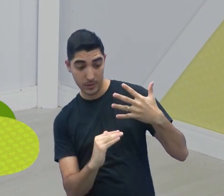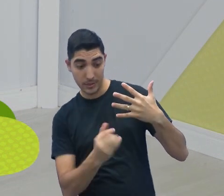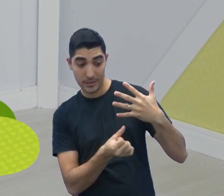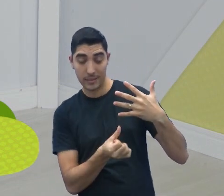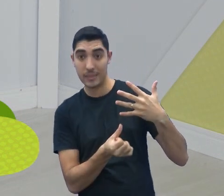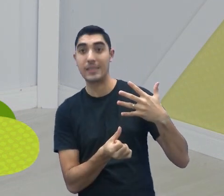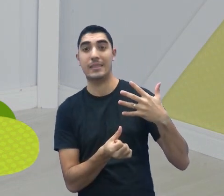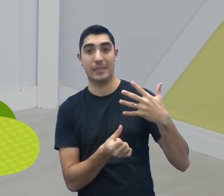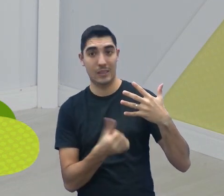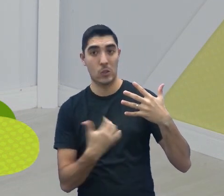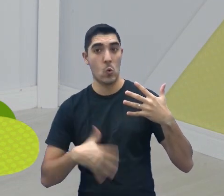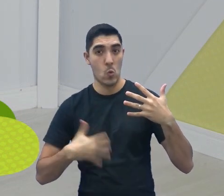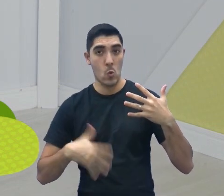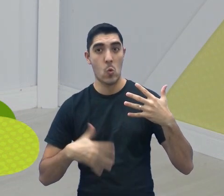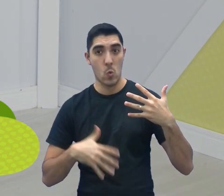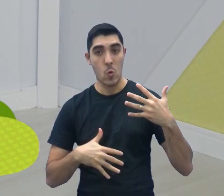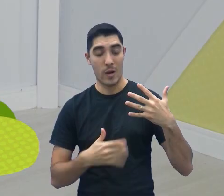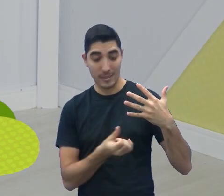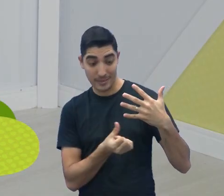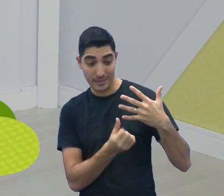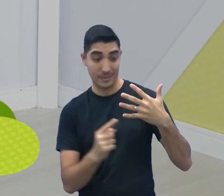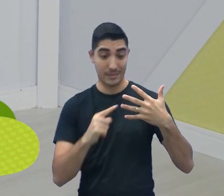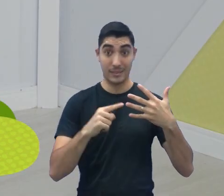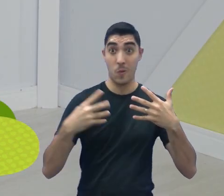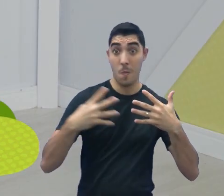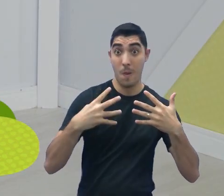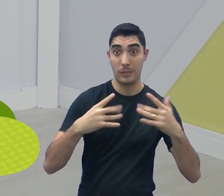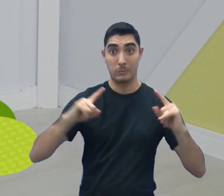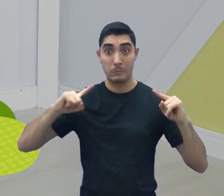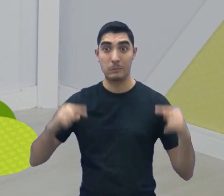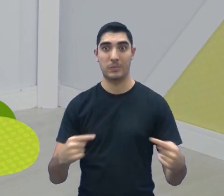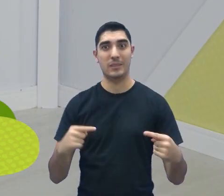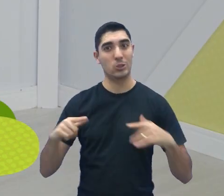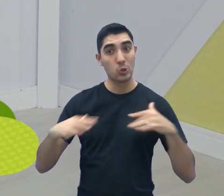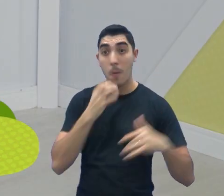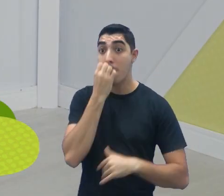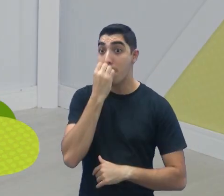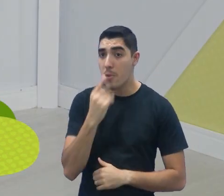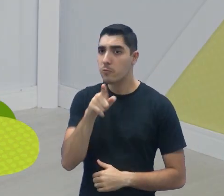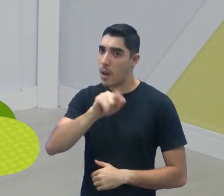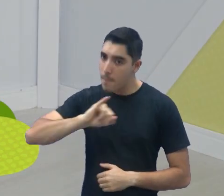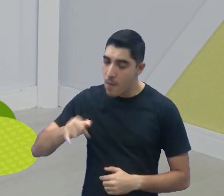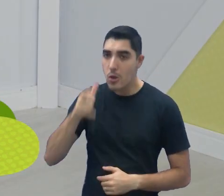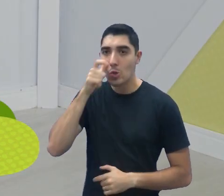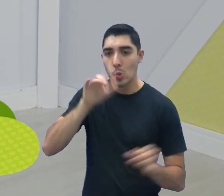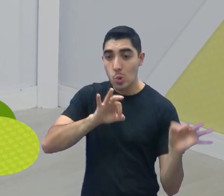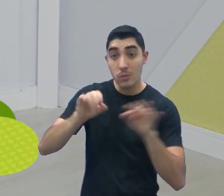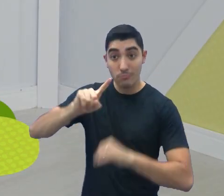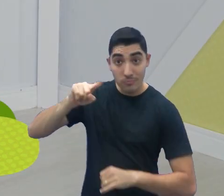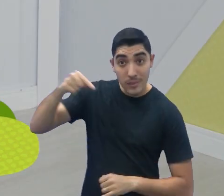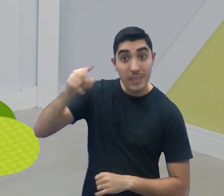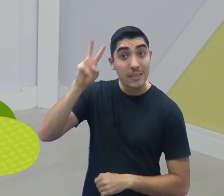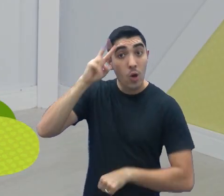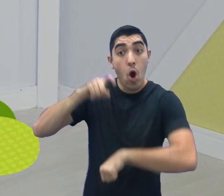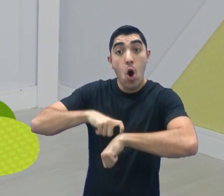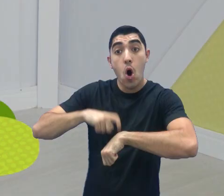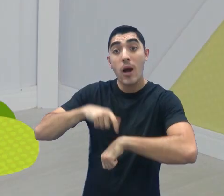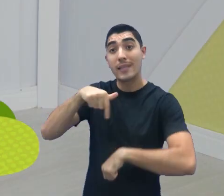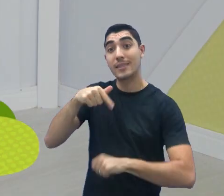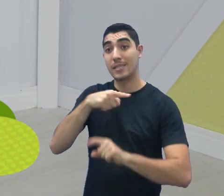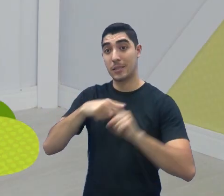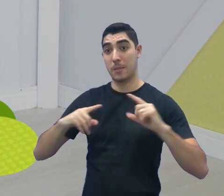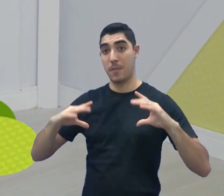José. O 6º contra o 4º colocado. Jogo bacana, jogo bom de você ver. Próxima segunda-feira, 19h30, novamente no